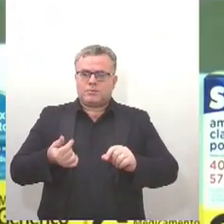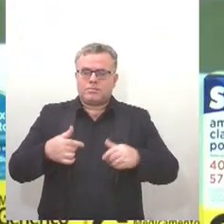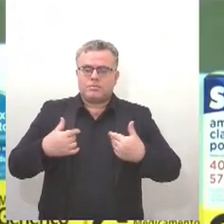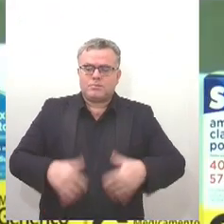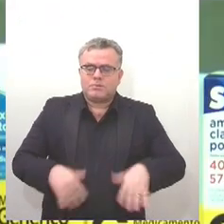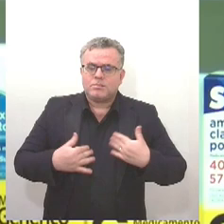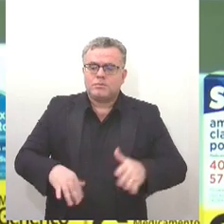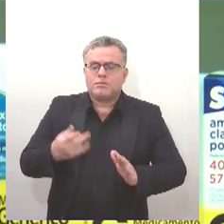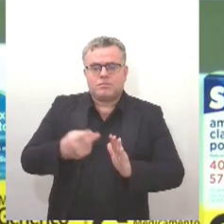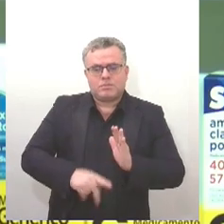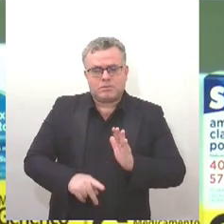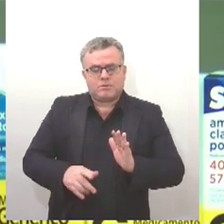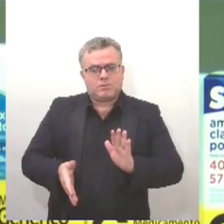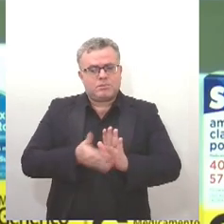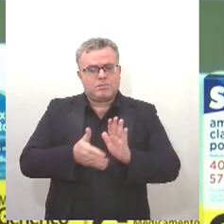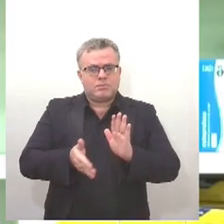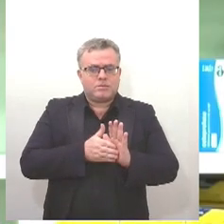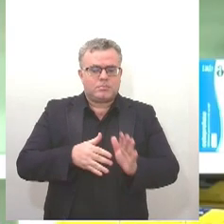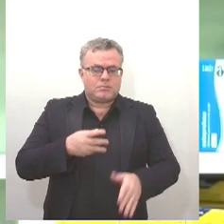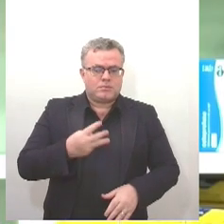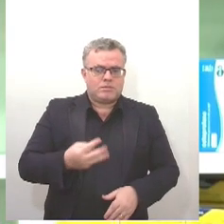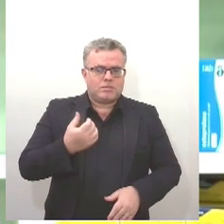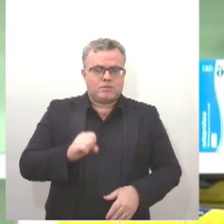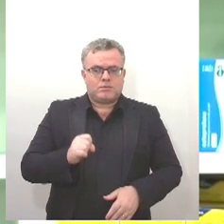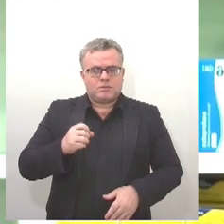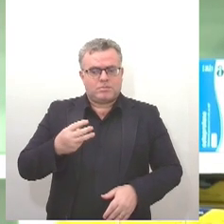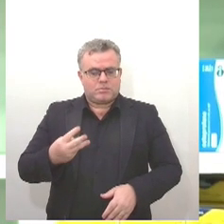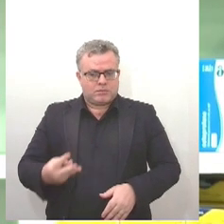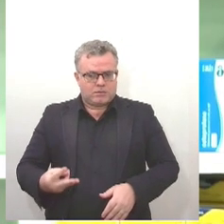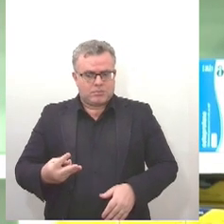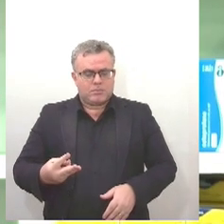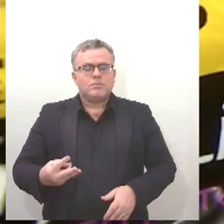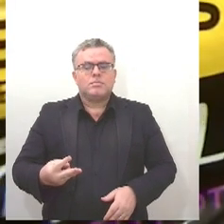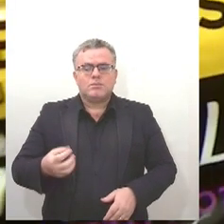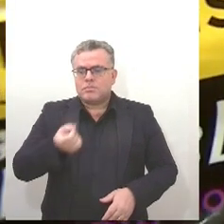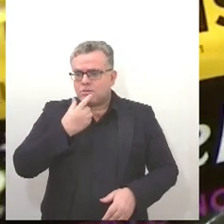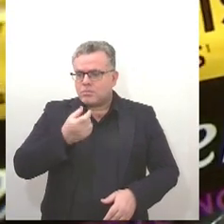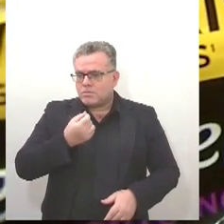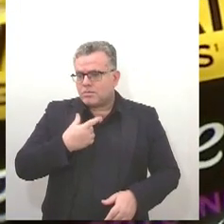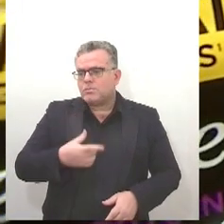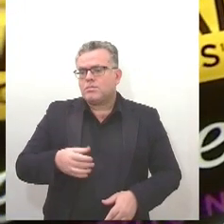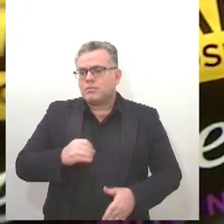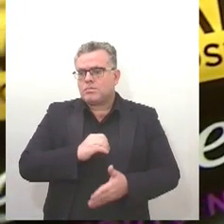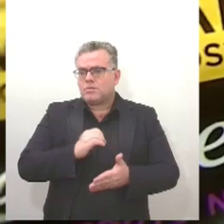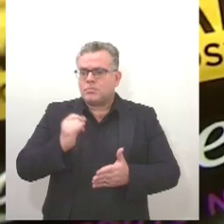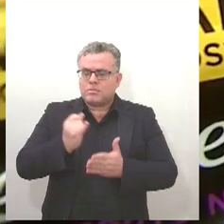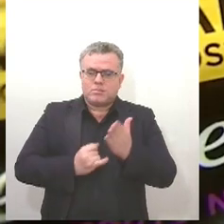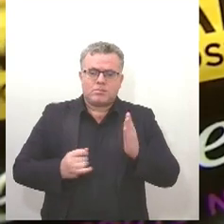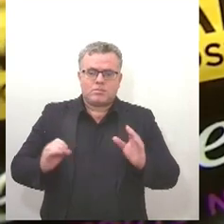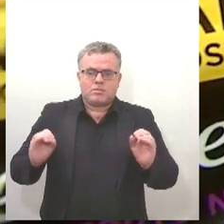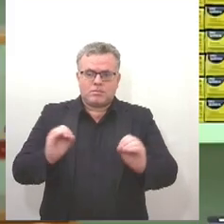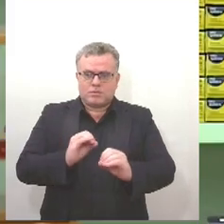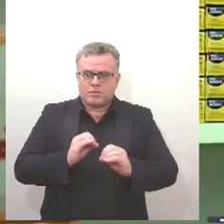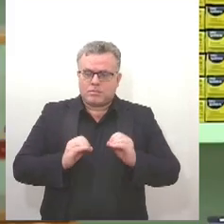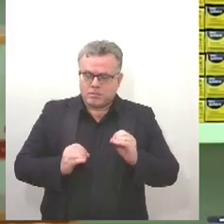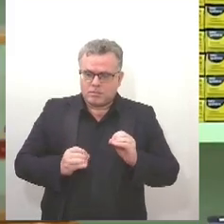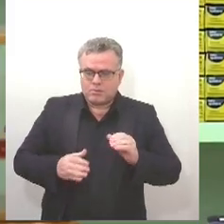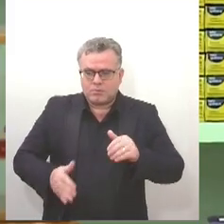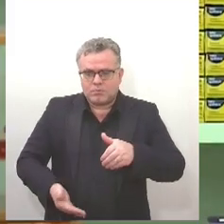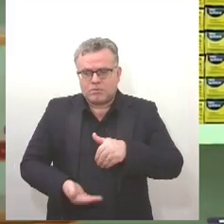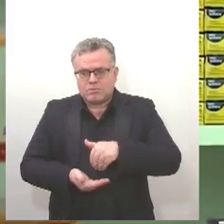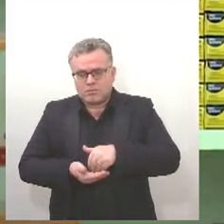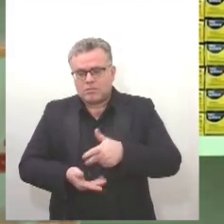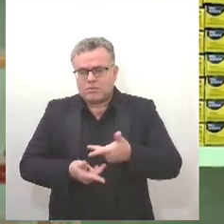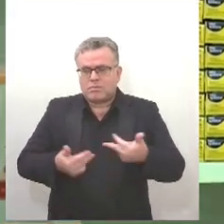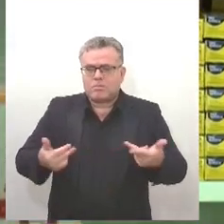uma lista de 383 remédios com imposto zero assim como absorventes e coletores menstruais outros